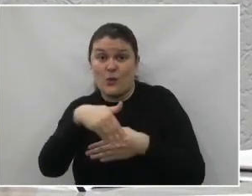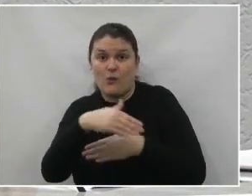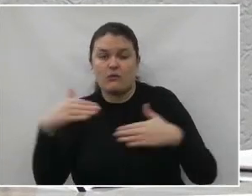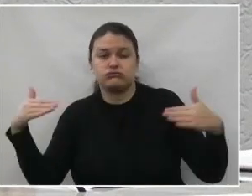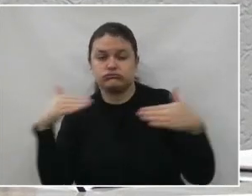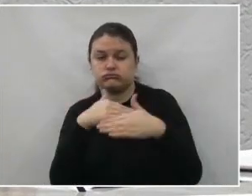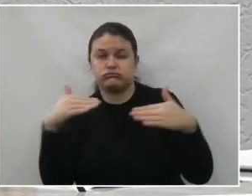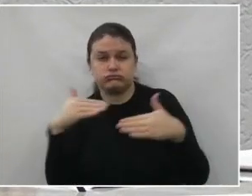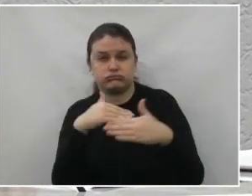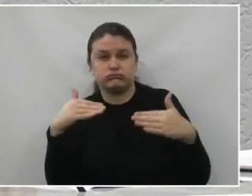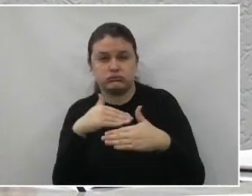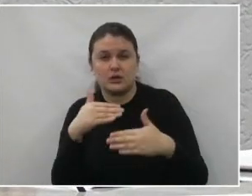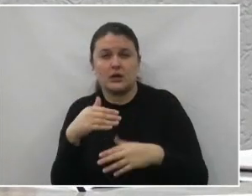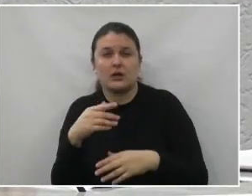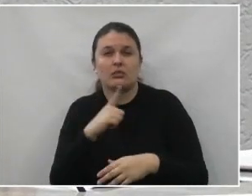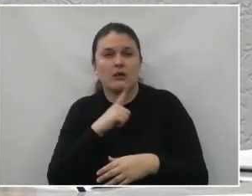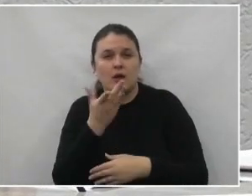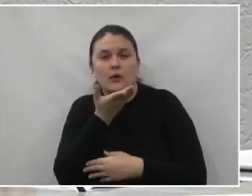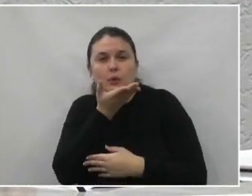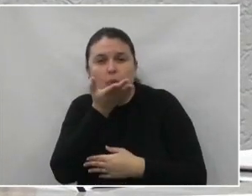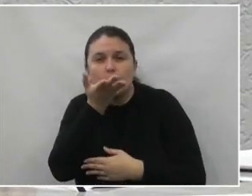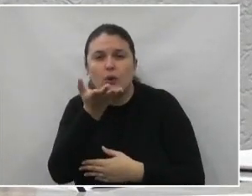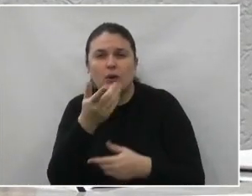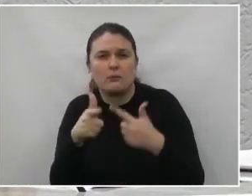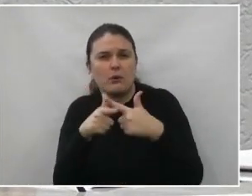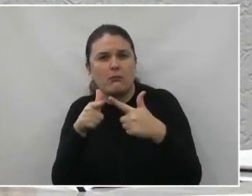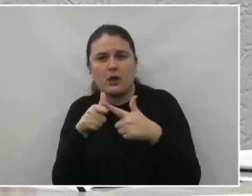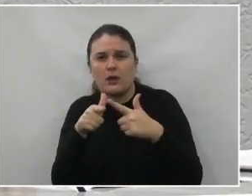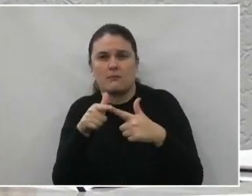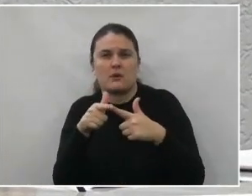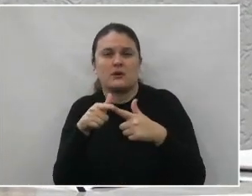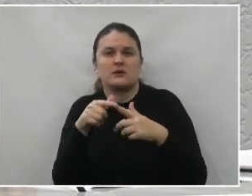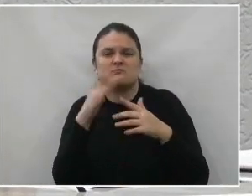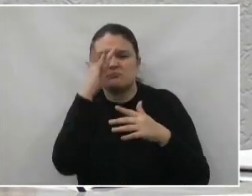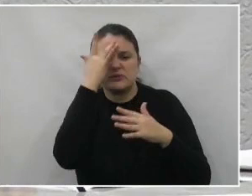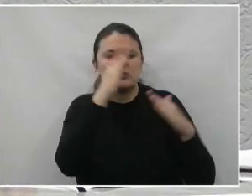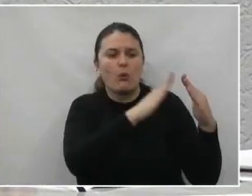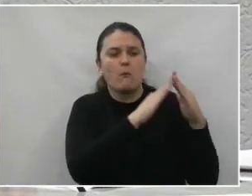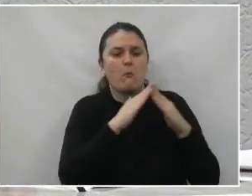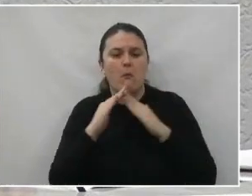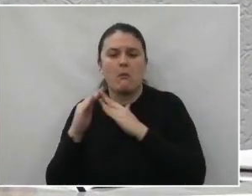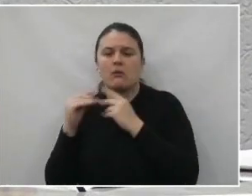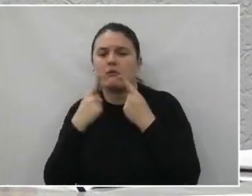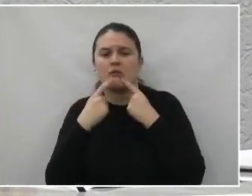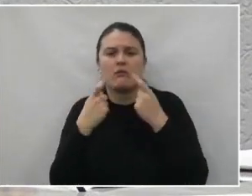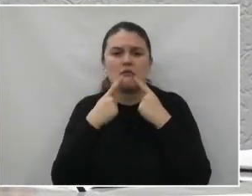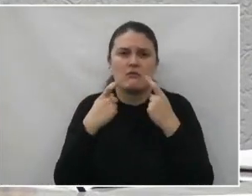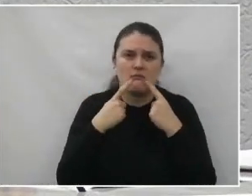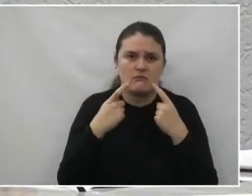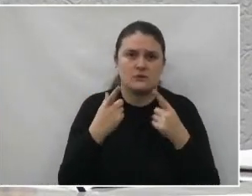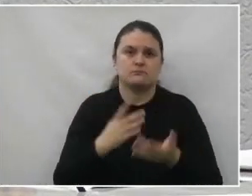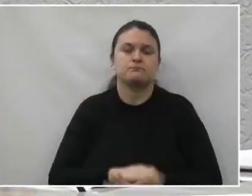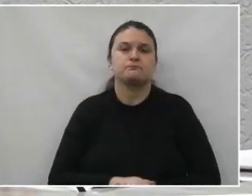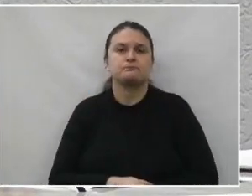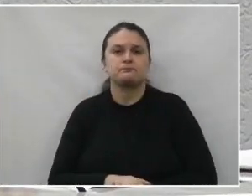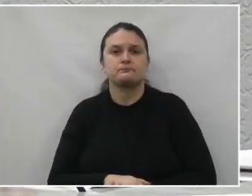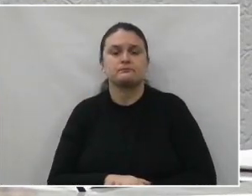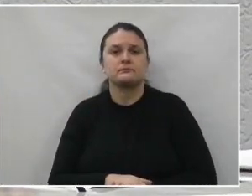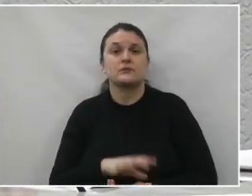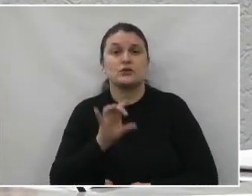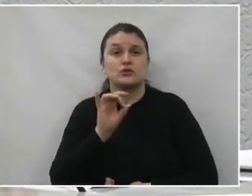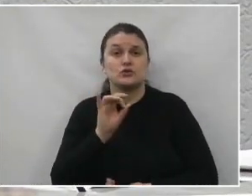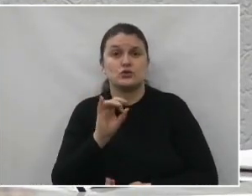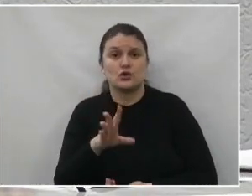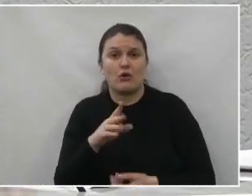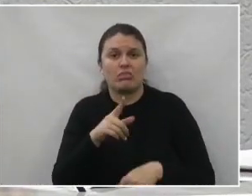nesta região, a poeira está causando grandes transtornos e prejuízos aos moradores e comerciantes. Somente